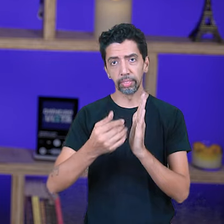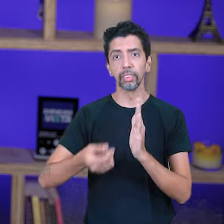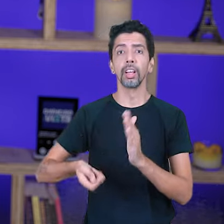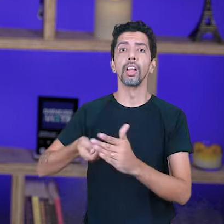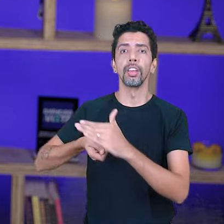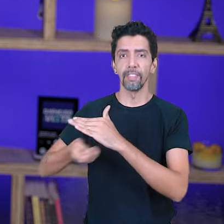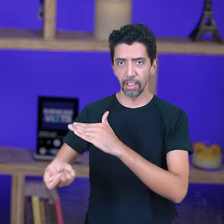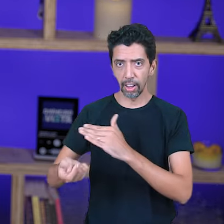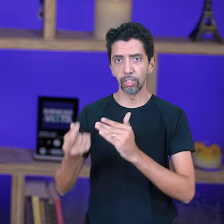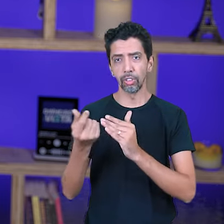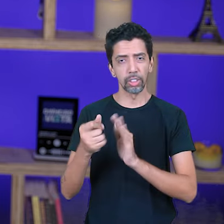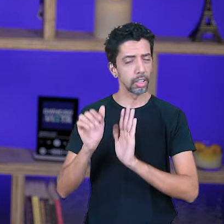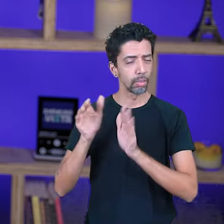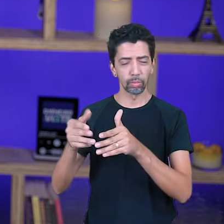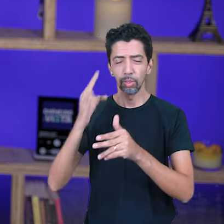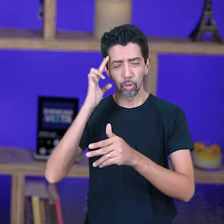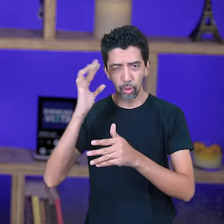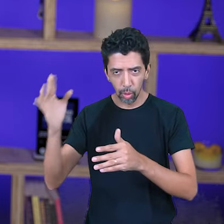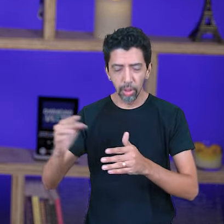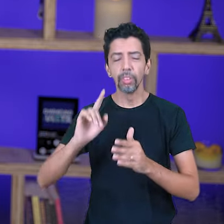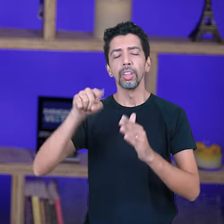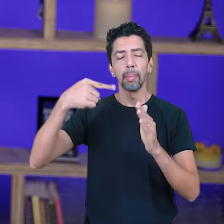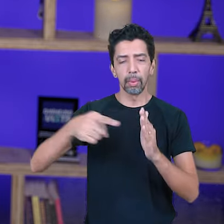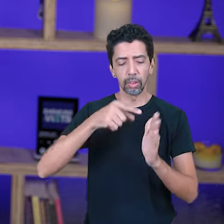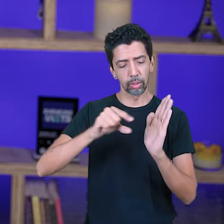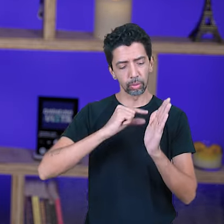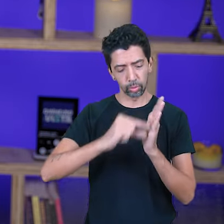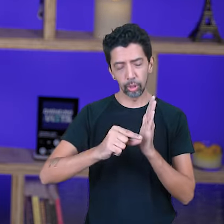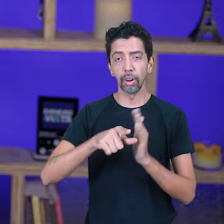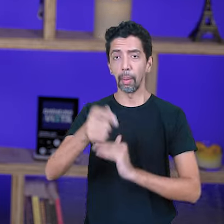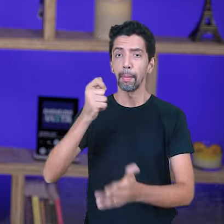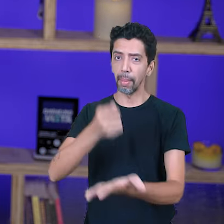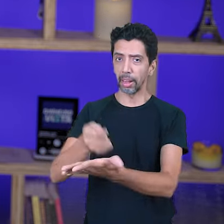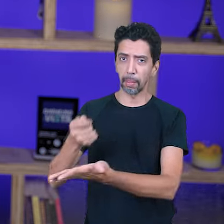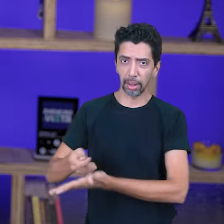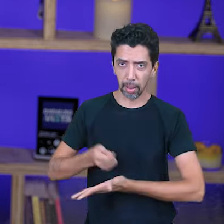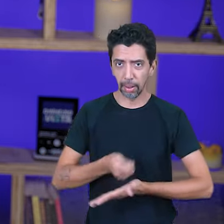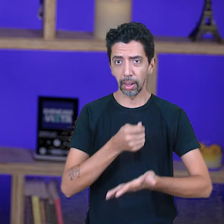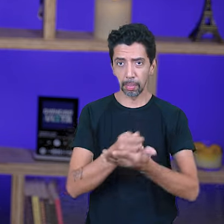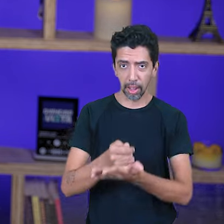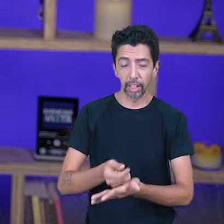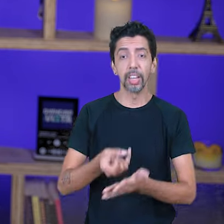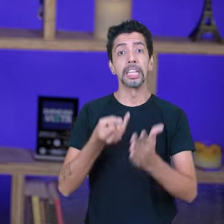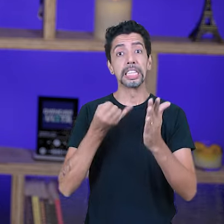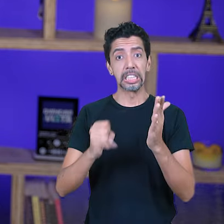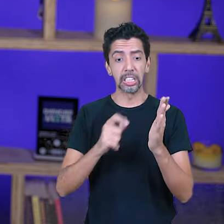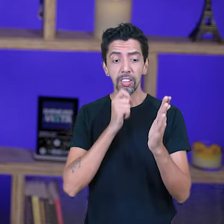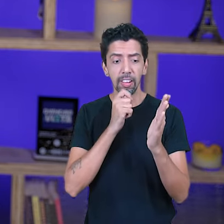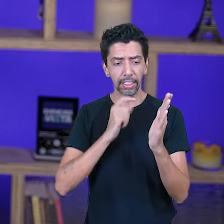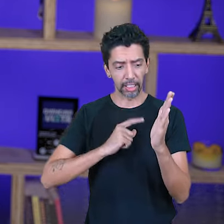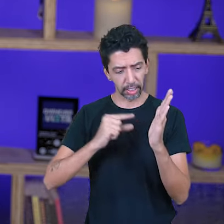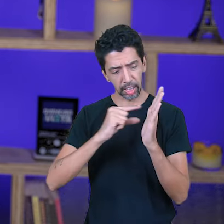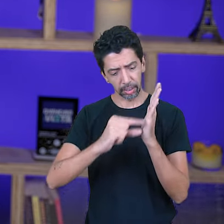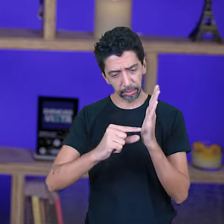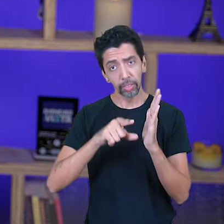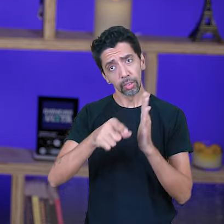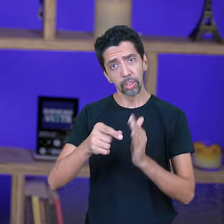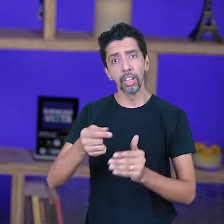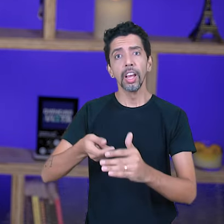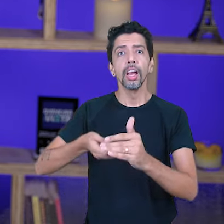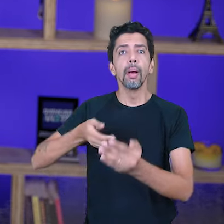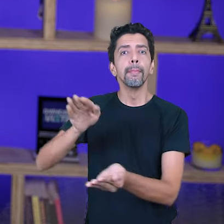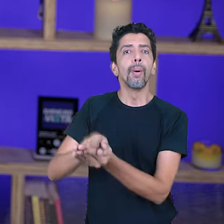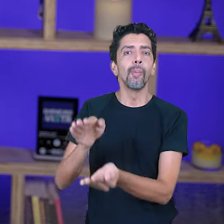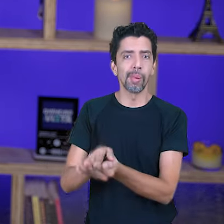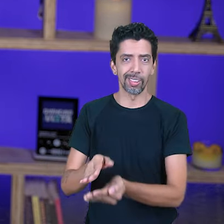tão difícil assim a gente ter o nosso cartão de crédito em dia sem ter a necessidade dele ser cancelado